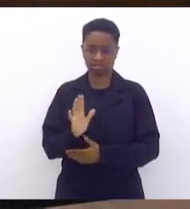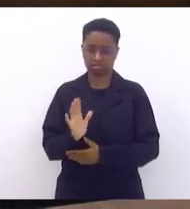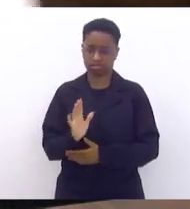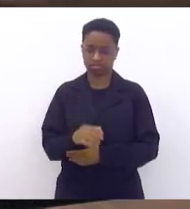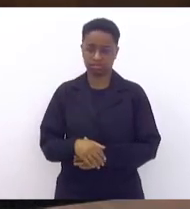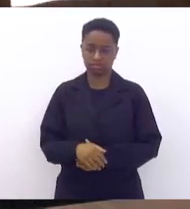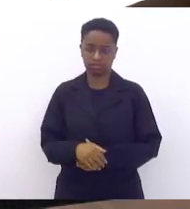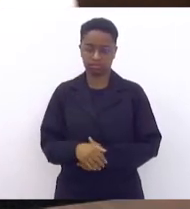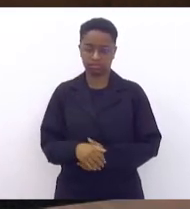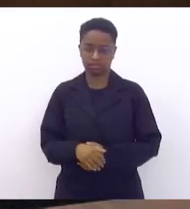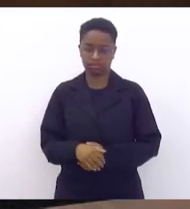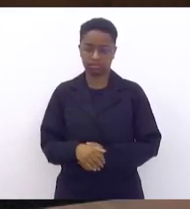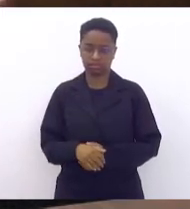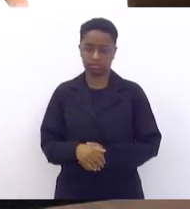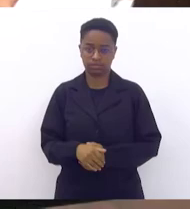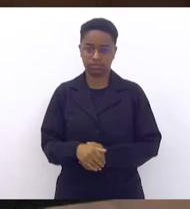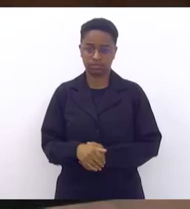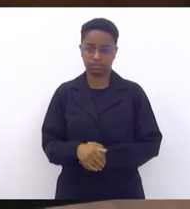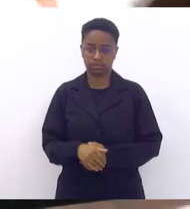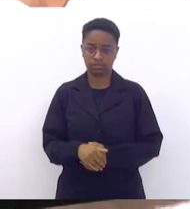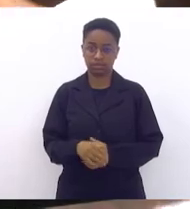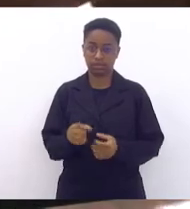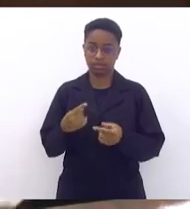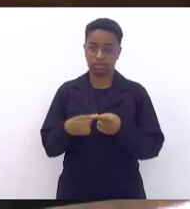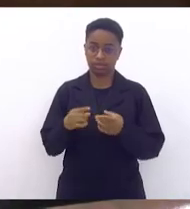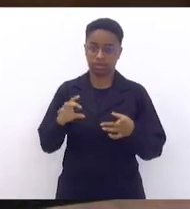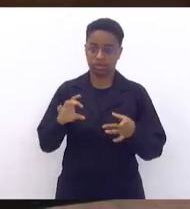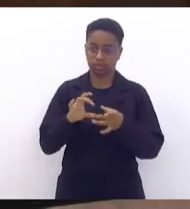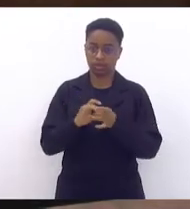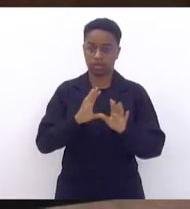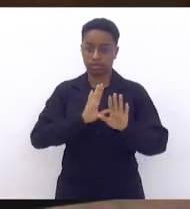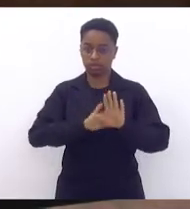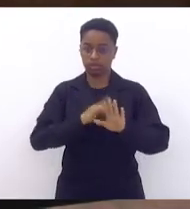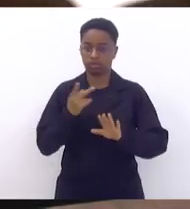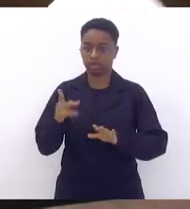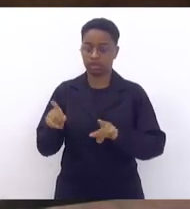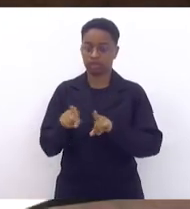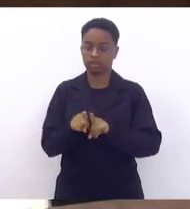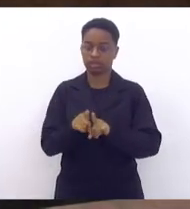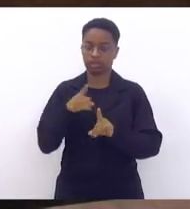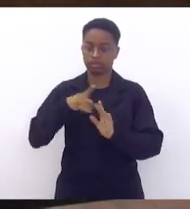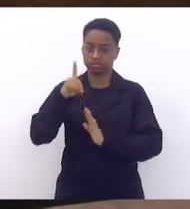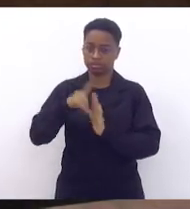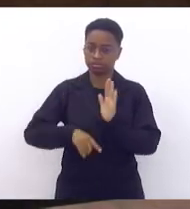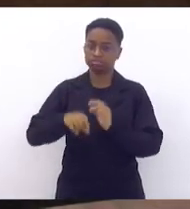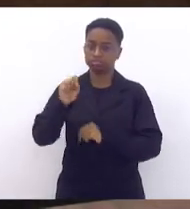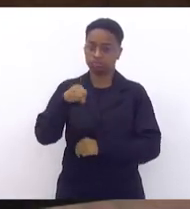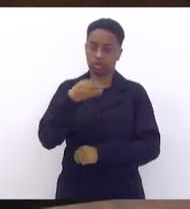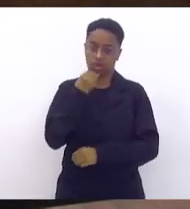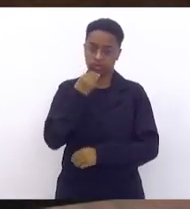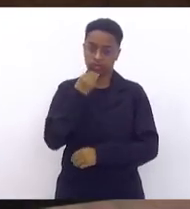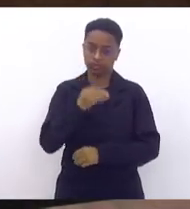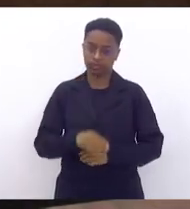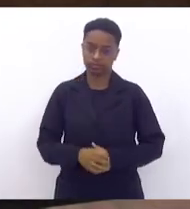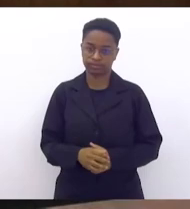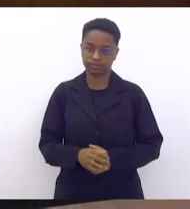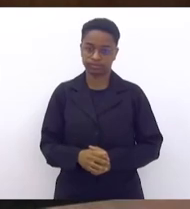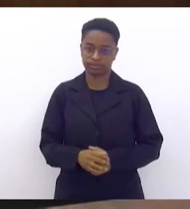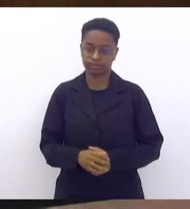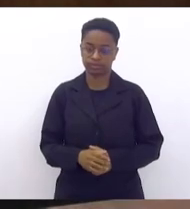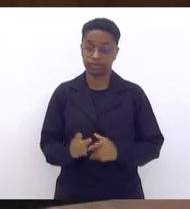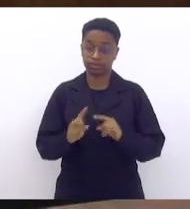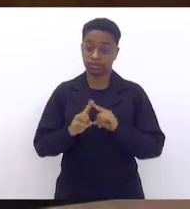É baseado, né, na sua ideologia, e ele tem todo o direito de ser, claro. Agora,